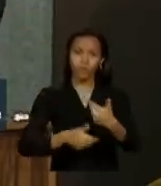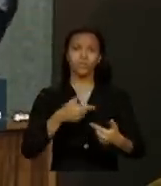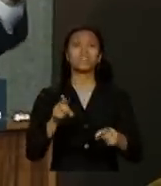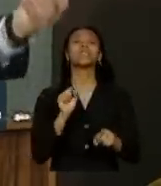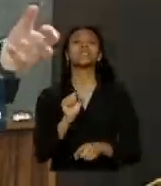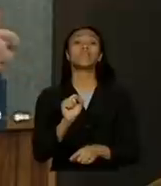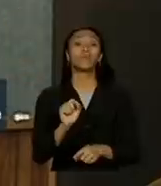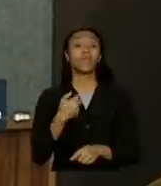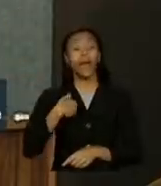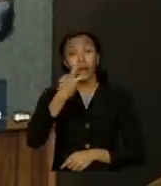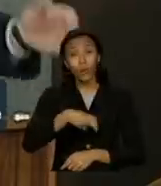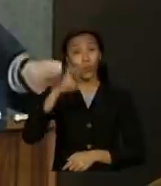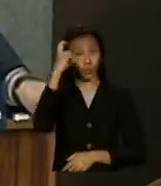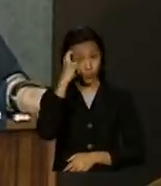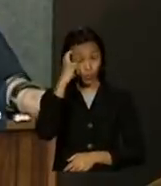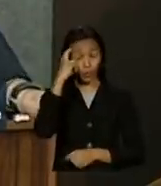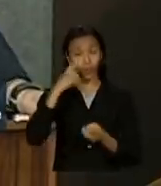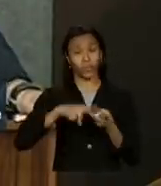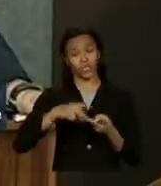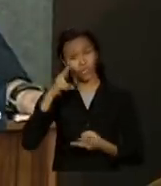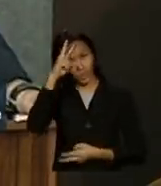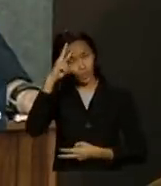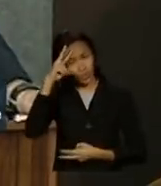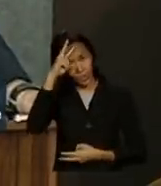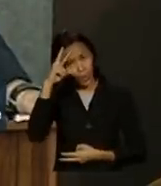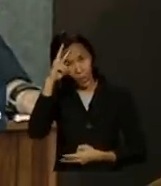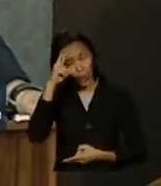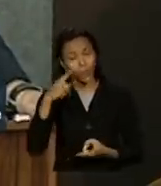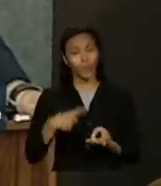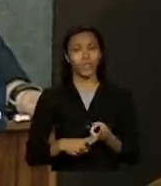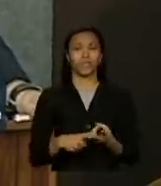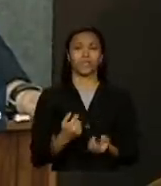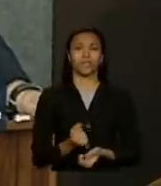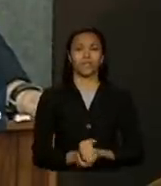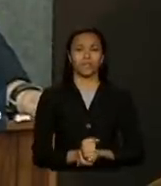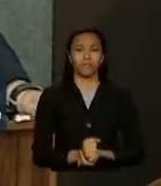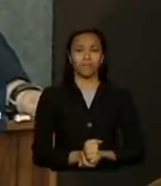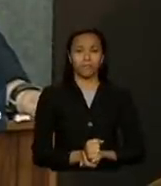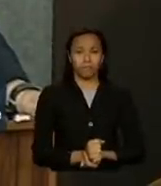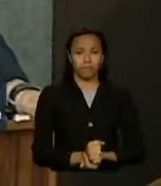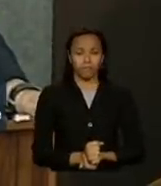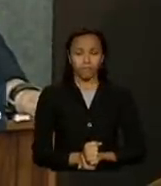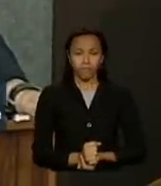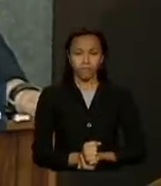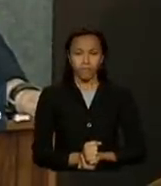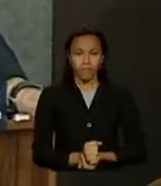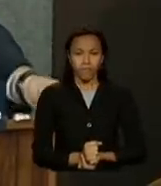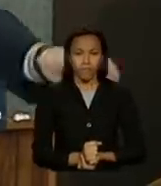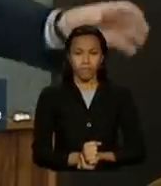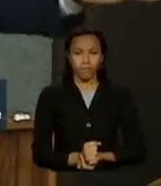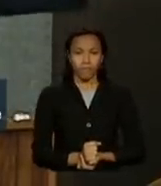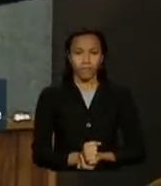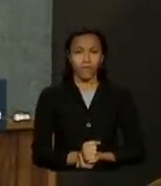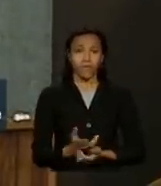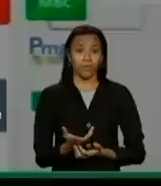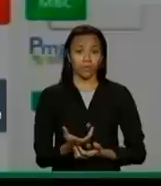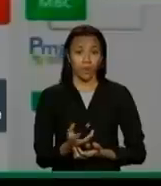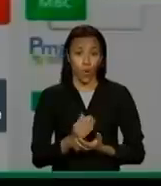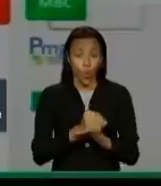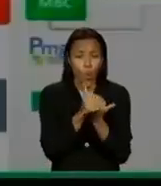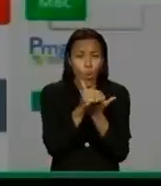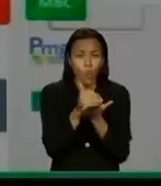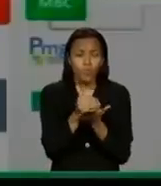do da cultura histórica do que ser Total Quality Control né ela